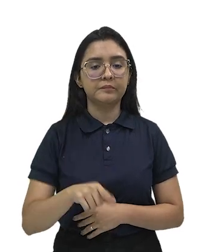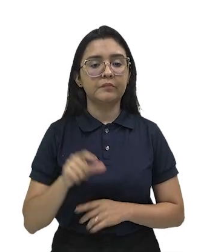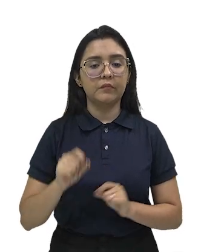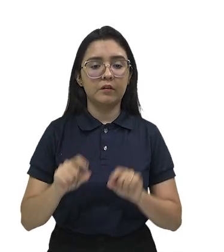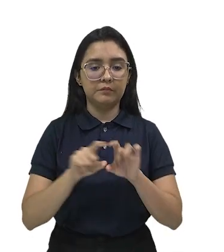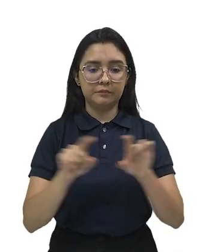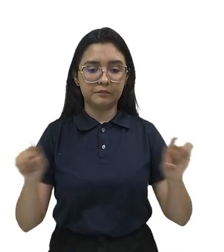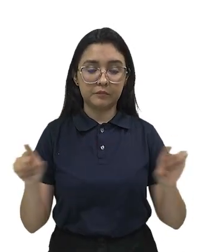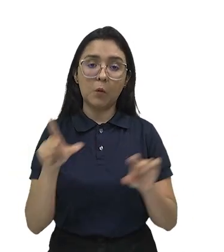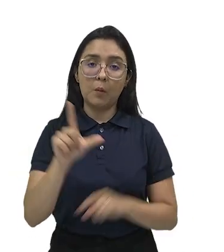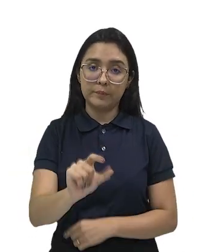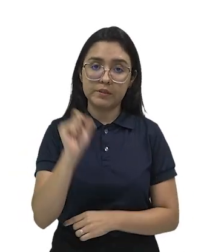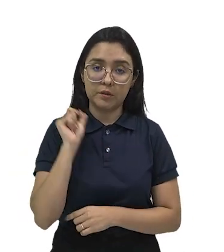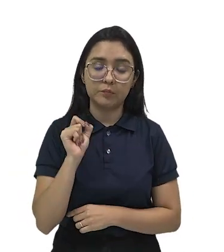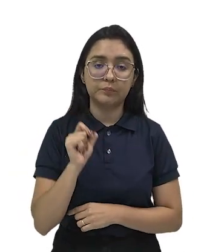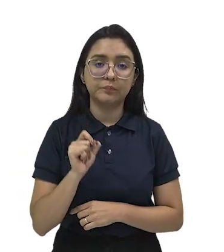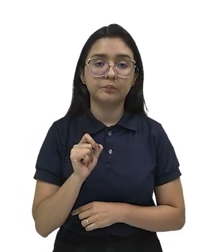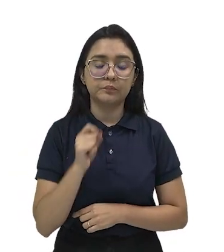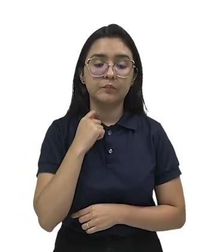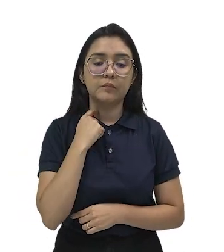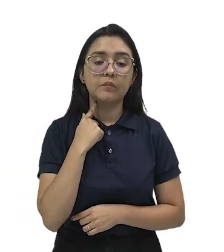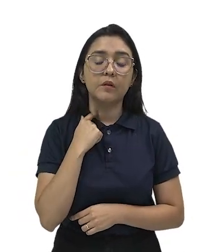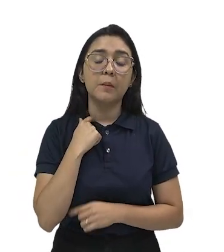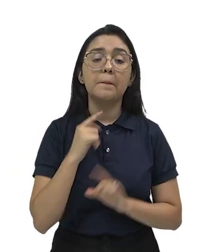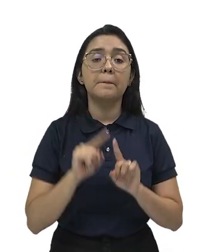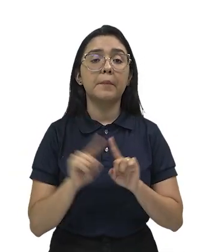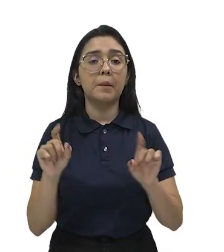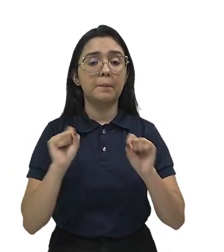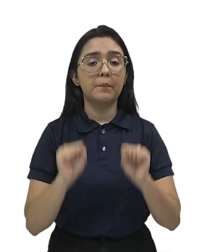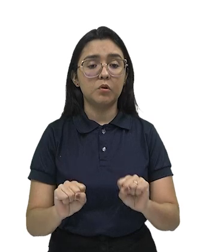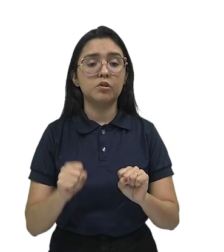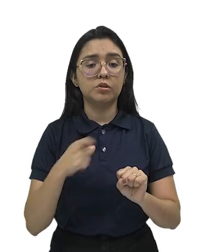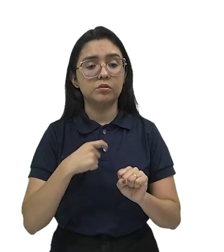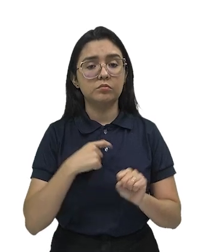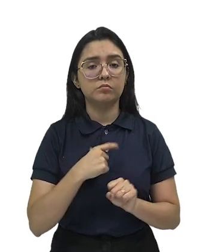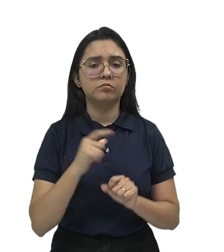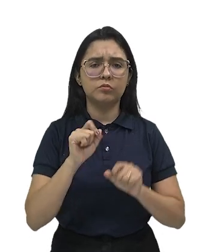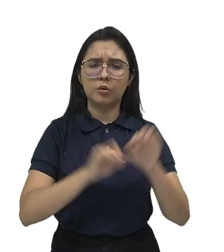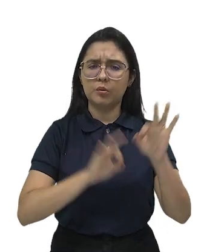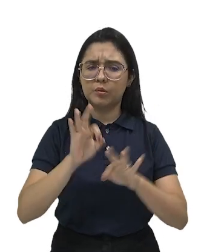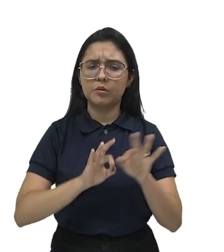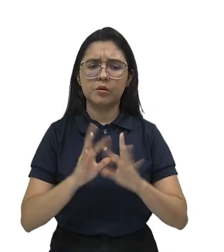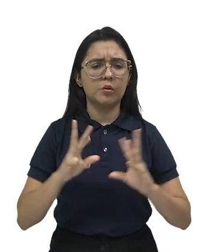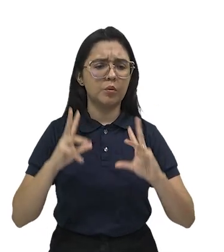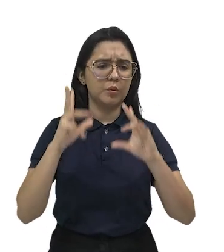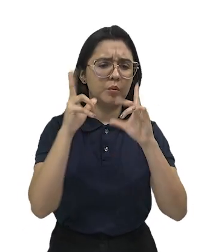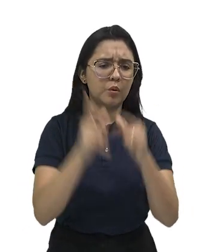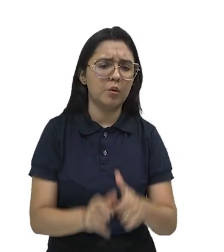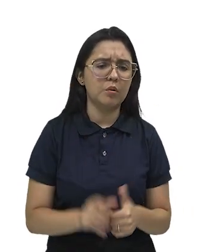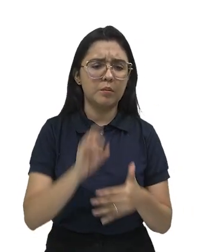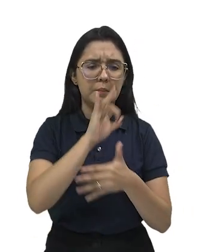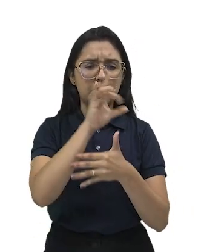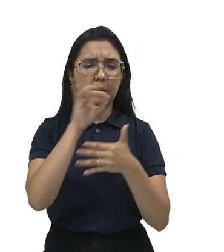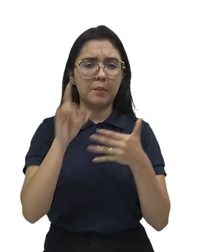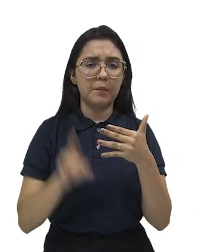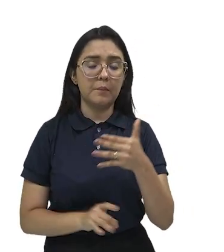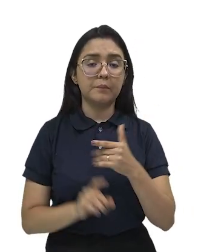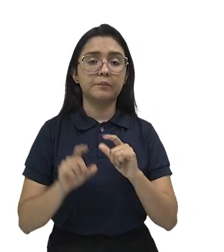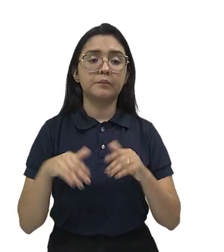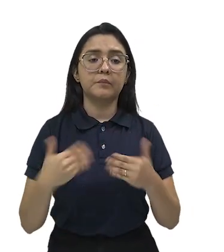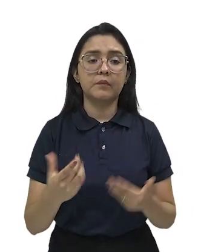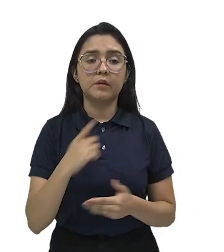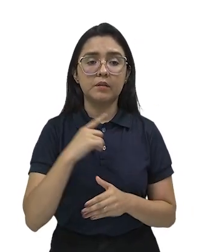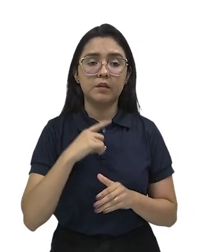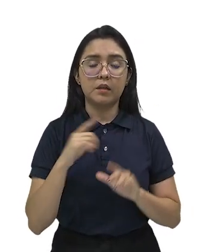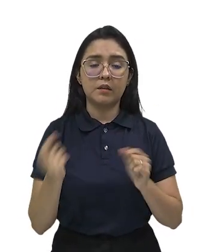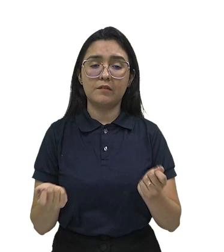olha, certo? Só que eu poderia sair construindo tudo isso se eu quisesse. Aí eu teria uma